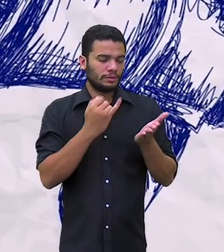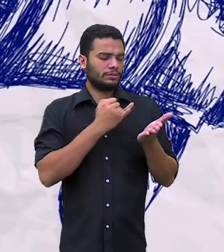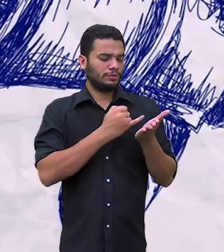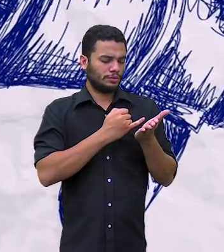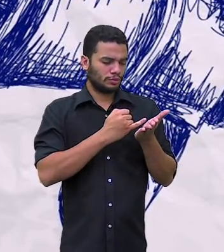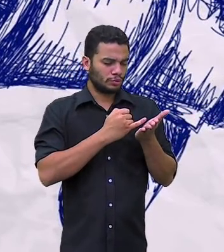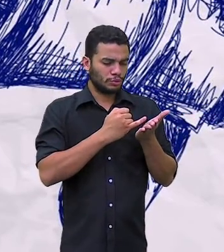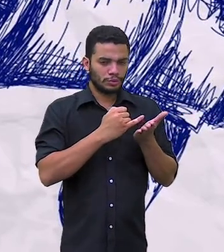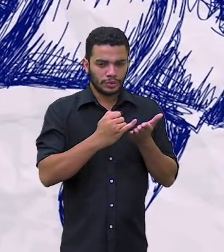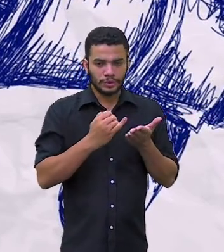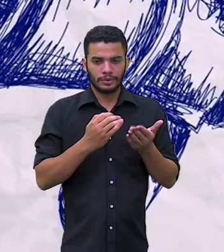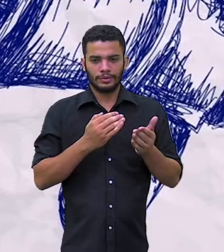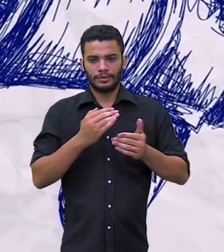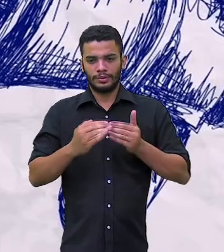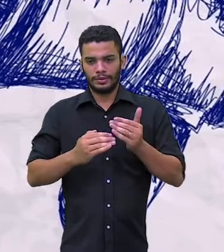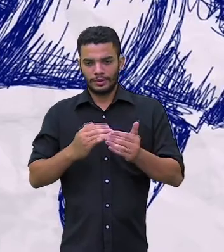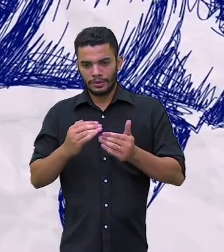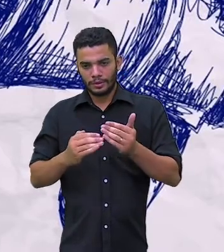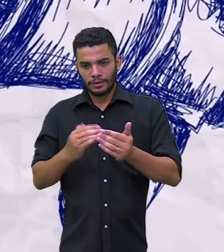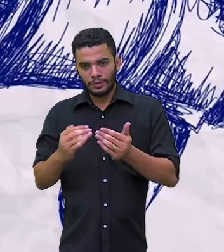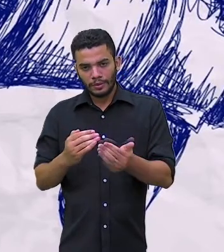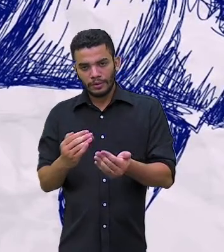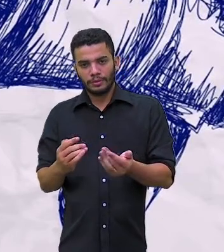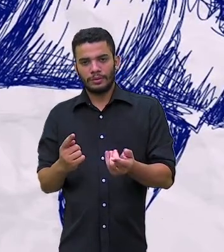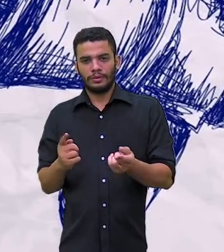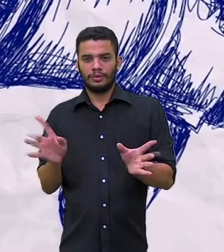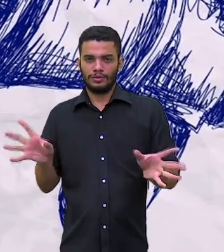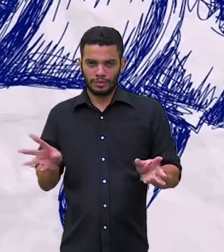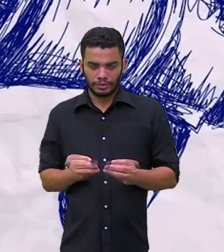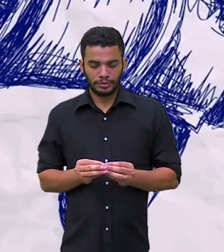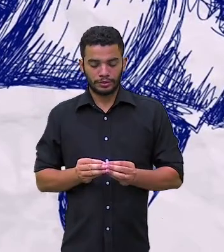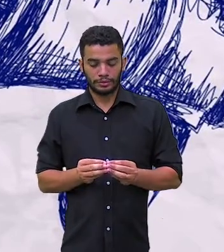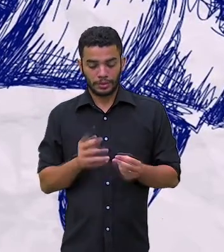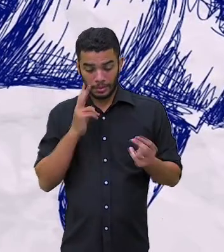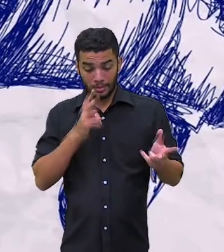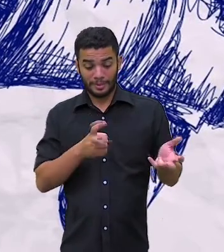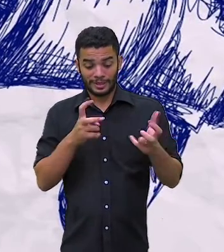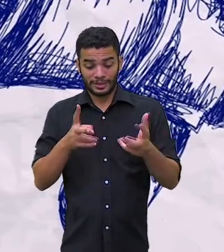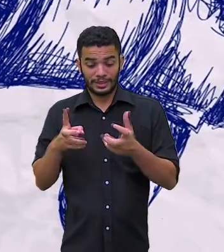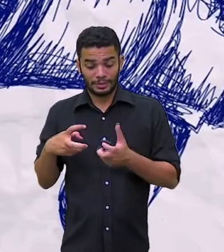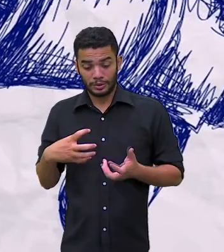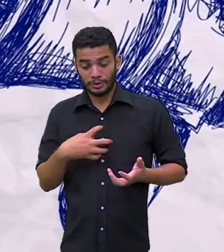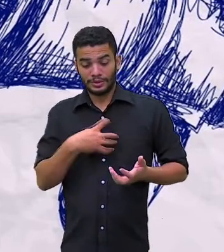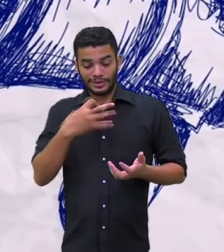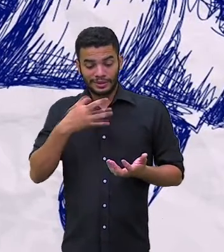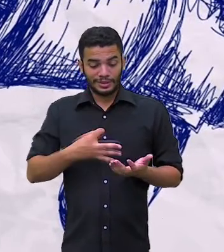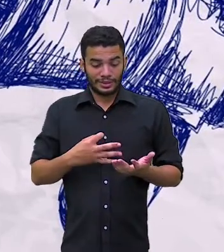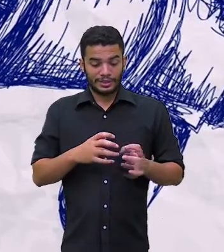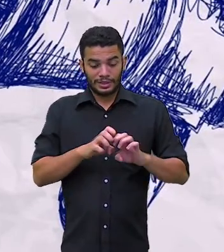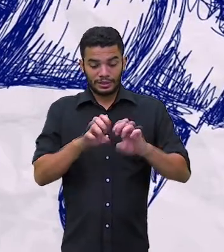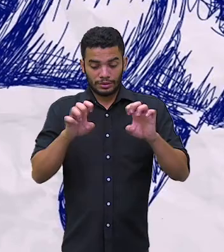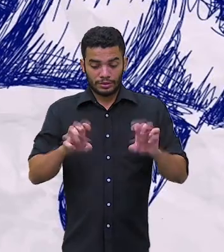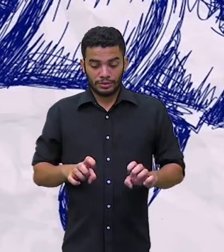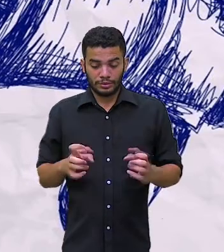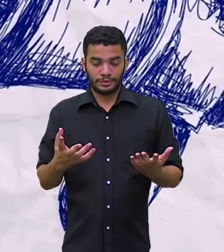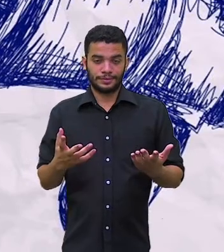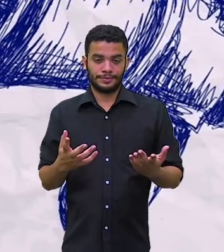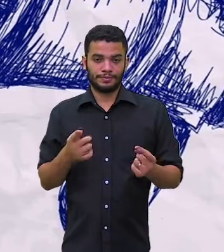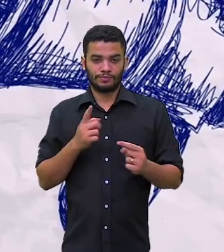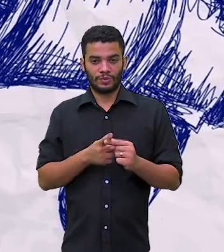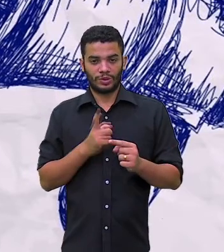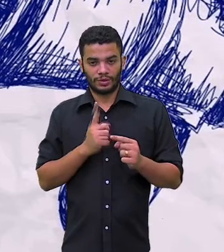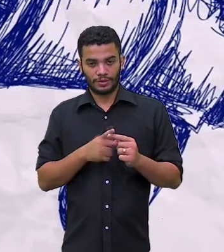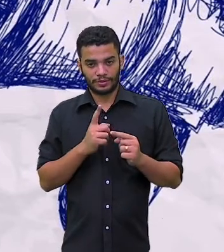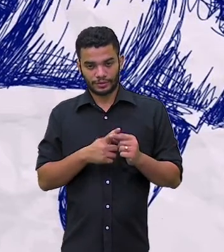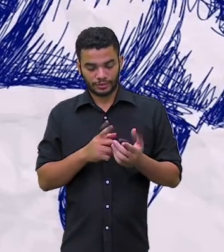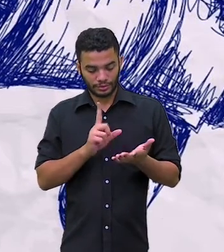um desenvolvimento, uma conclusão, observe bem a estrutura, né? Porque é justamente essa estrutura aí dos artigos